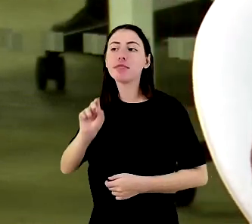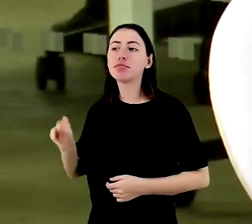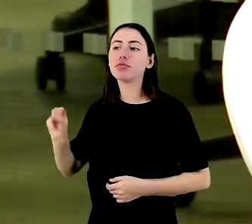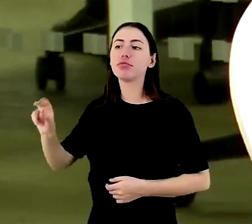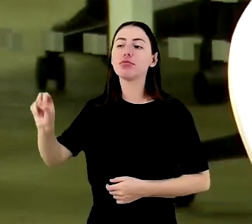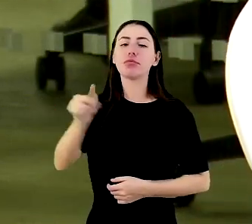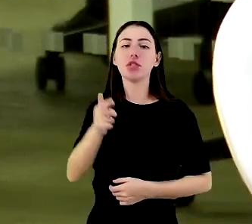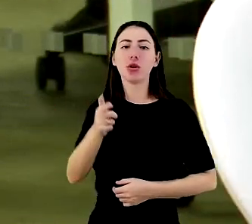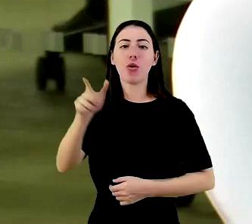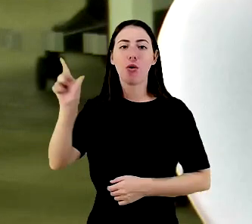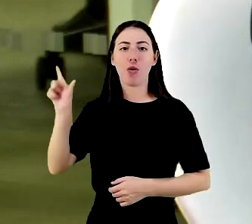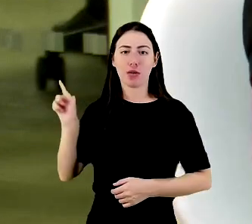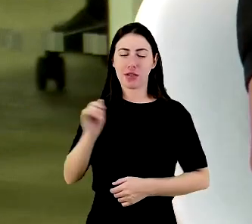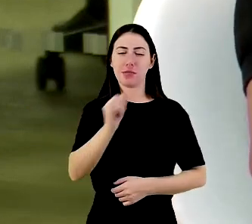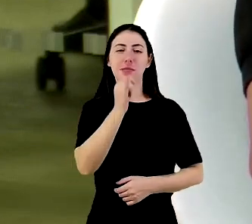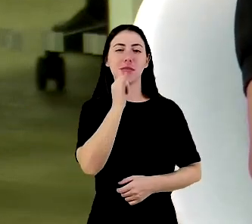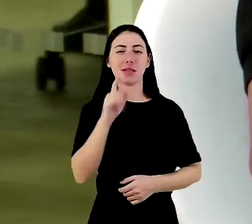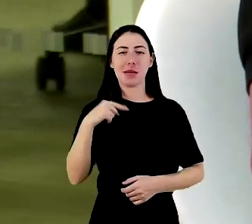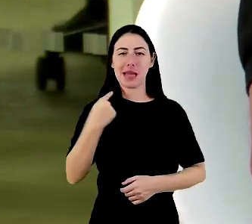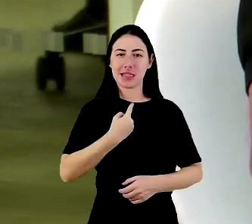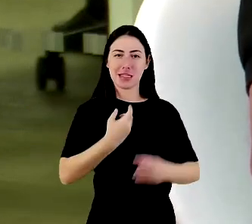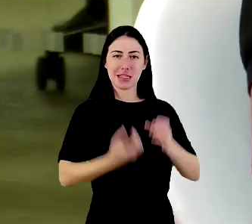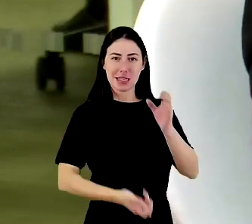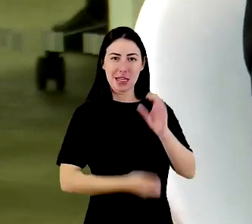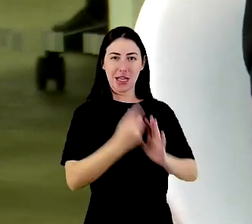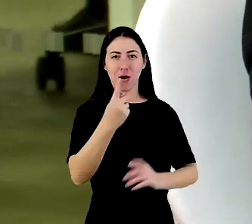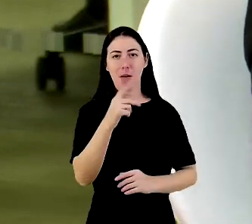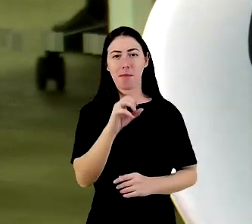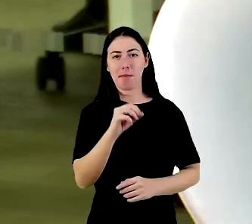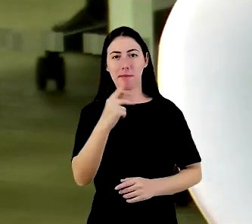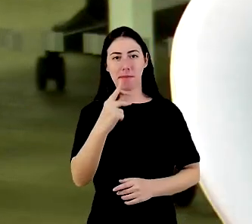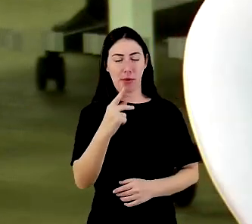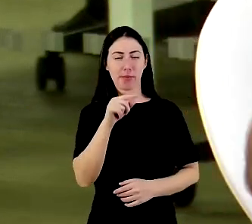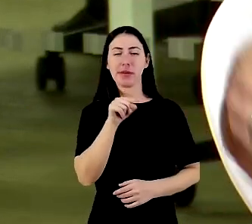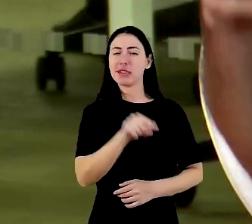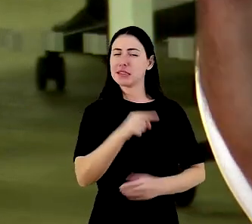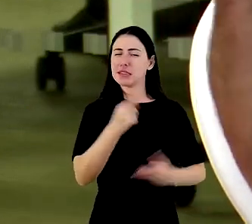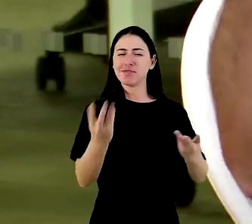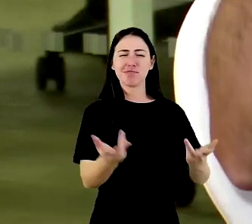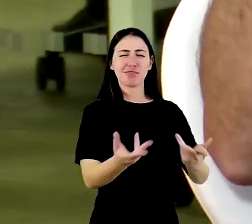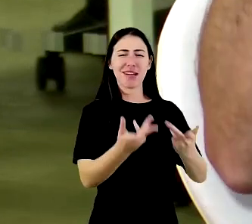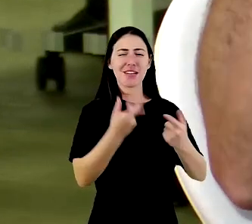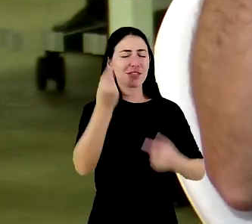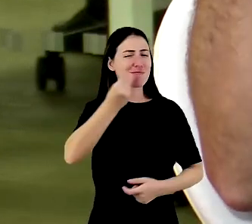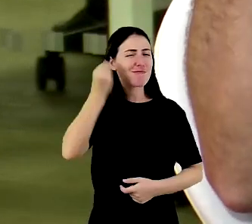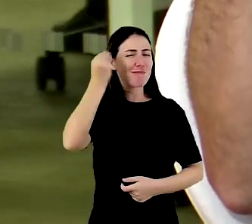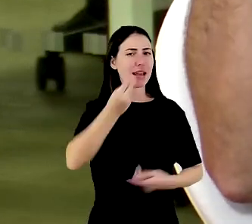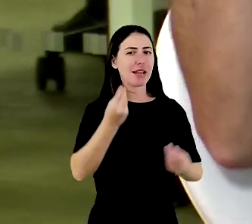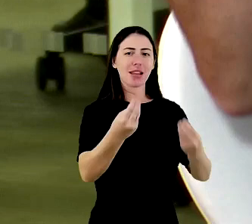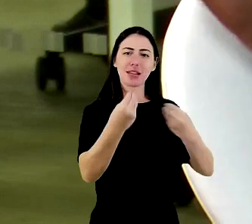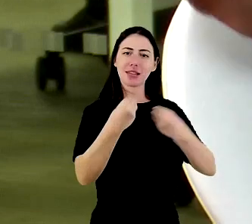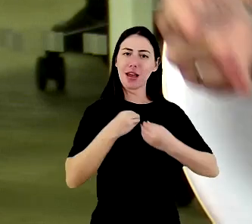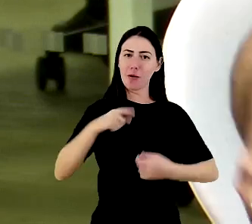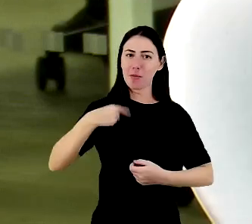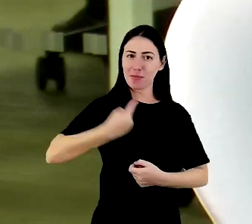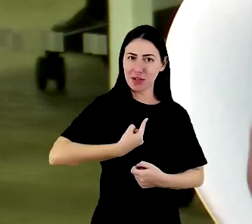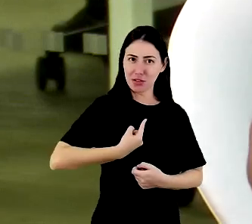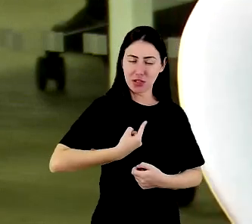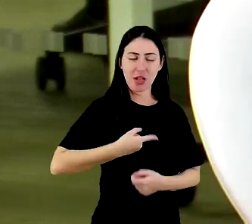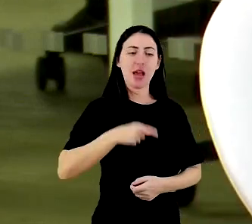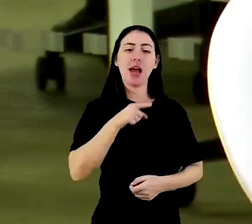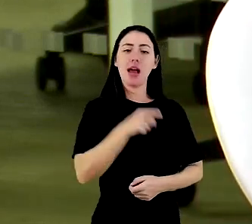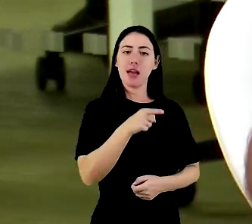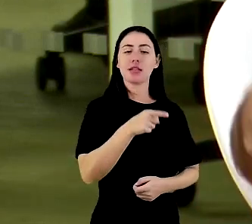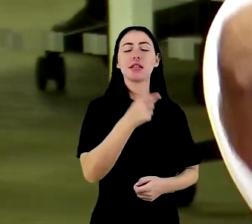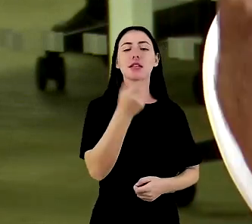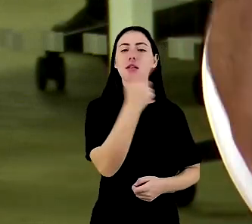gente instalou ela e foi um excelente laboratório que permitiu hoje a gente ter um plano de mais de 70 plantas em